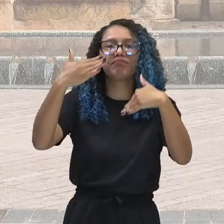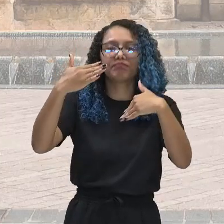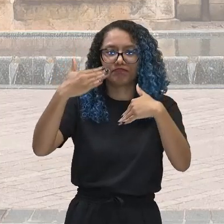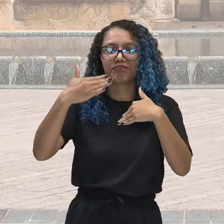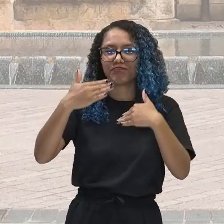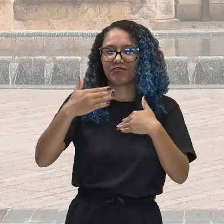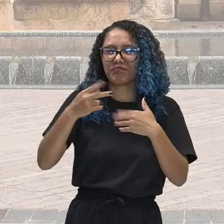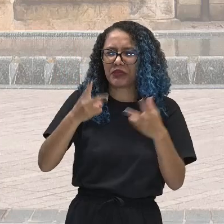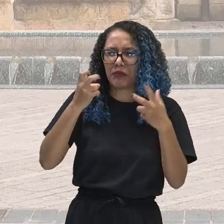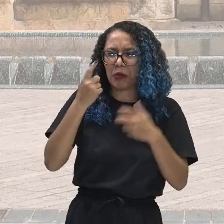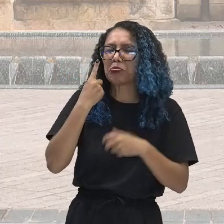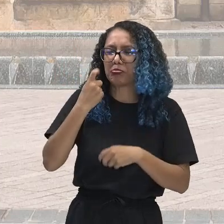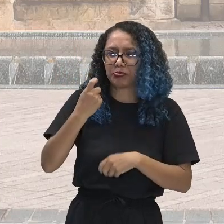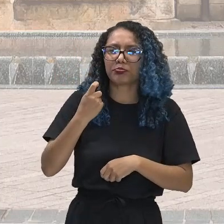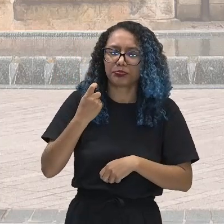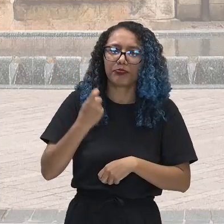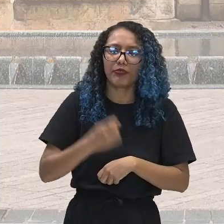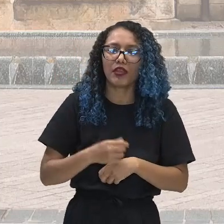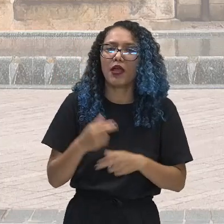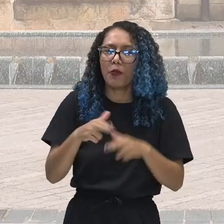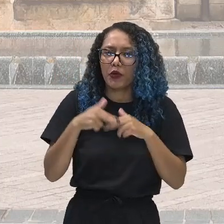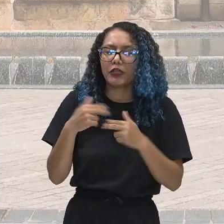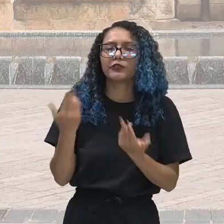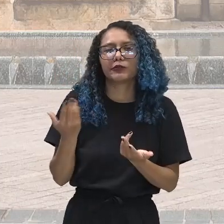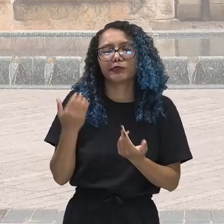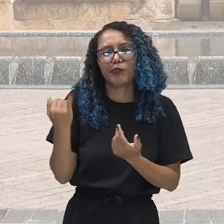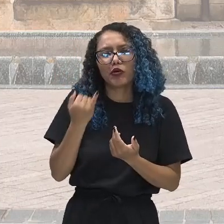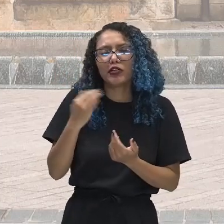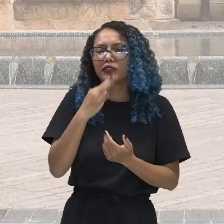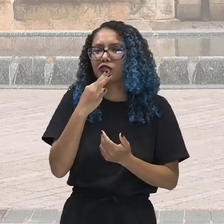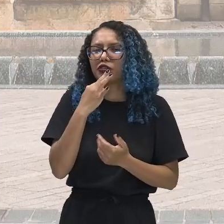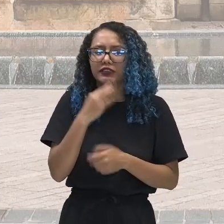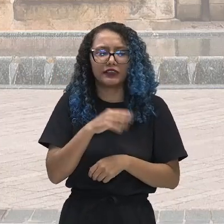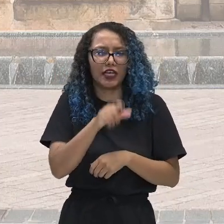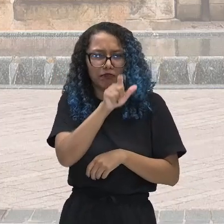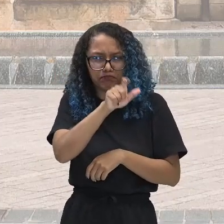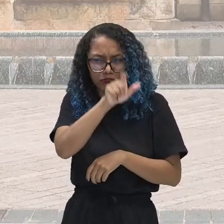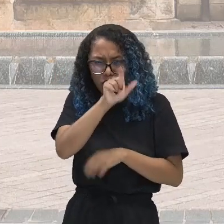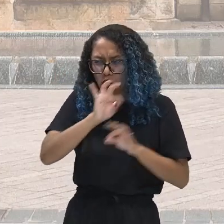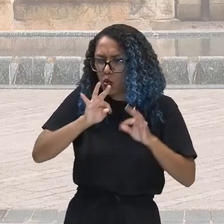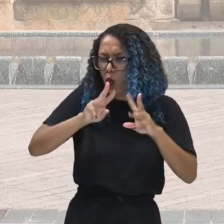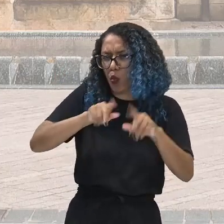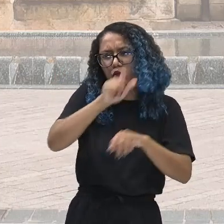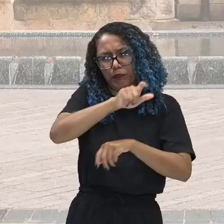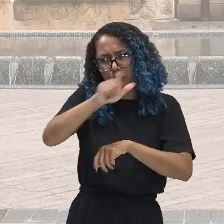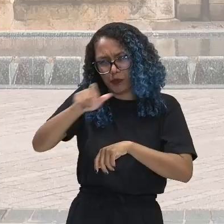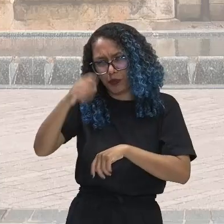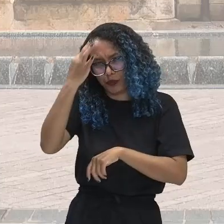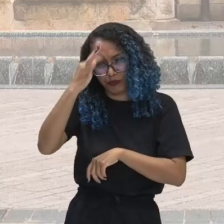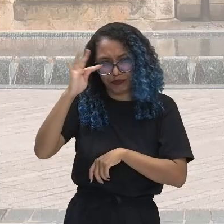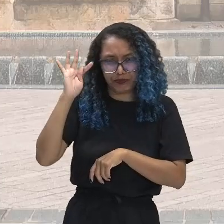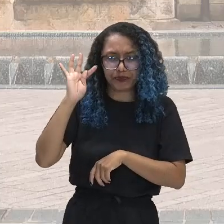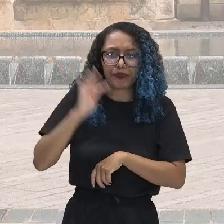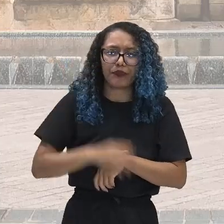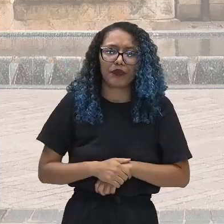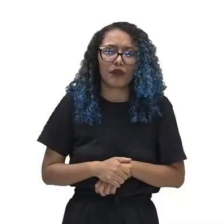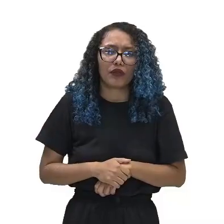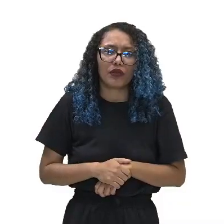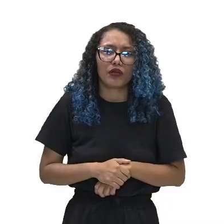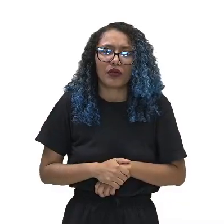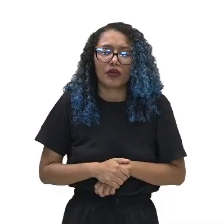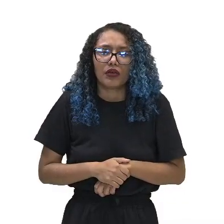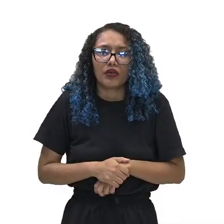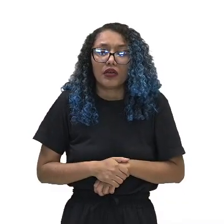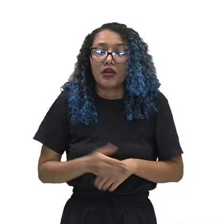que interessante. Por isso que é importante você conhecer. Então, voltemos agora para as teorias de Émile